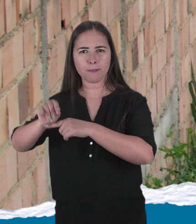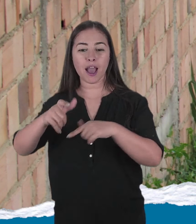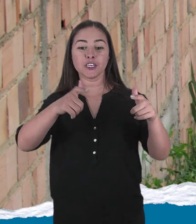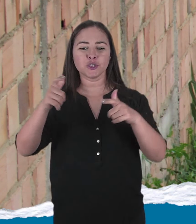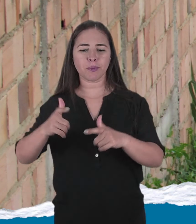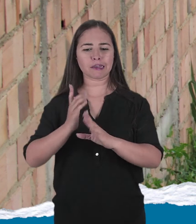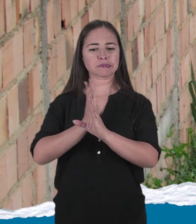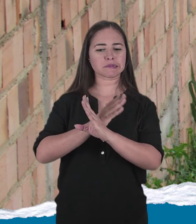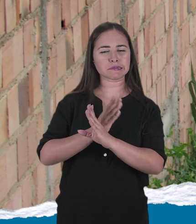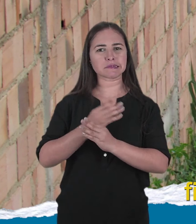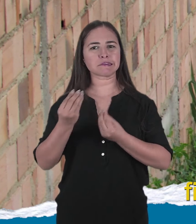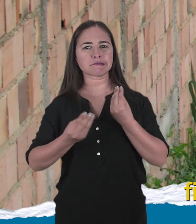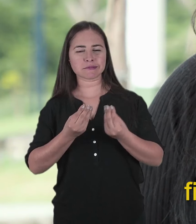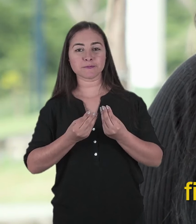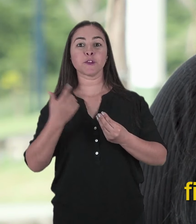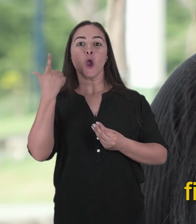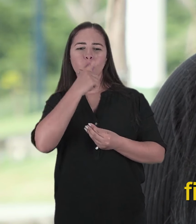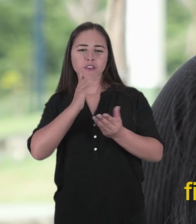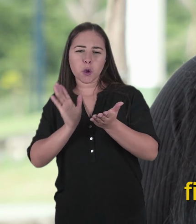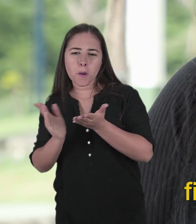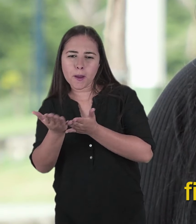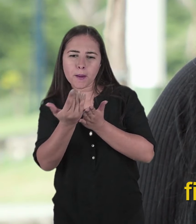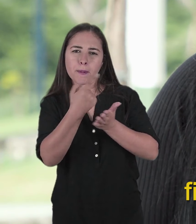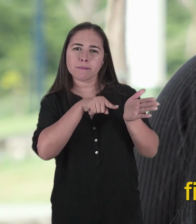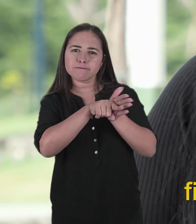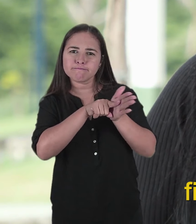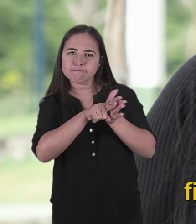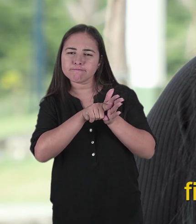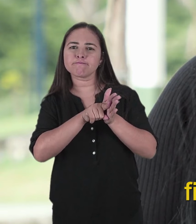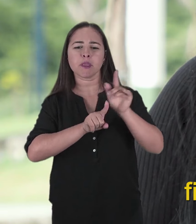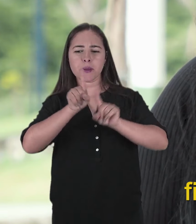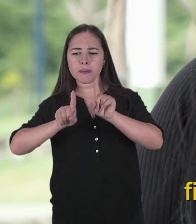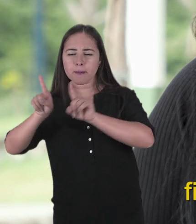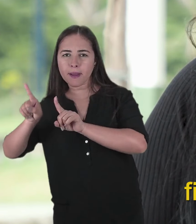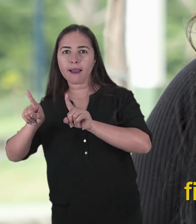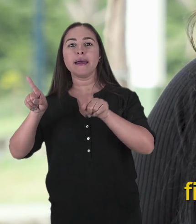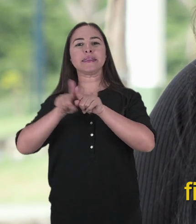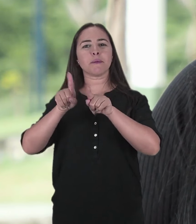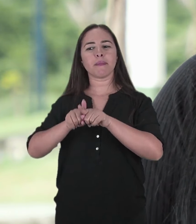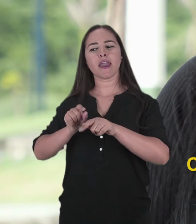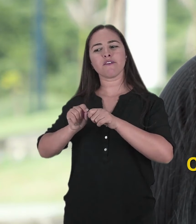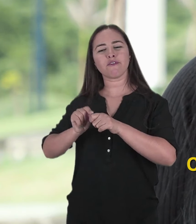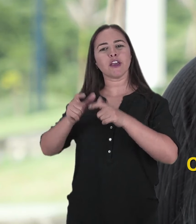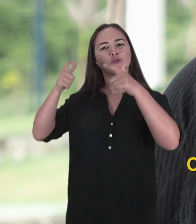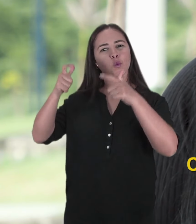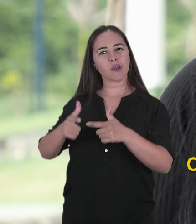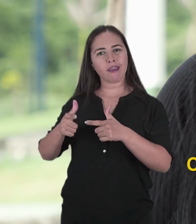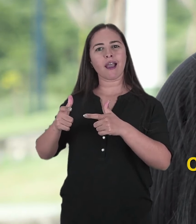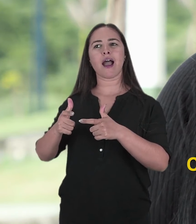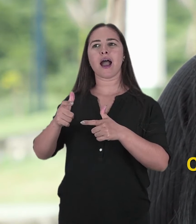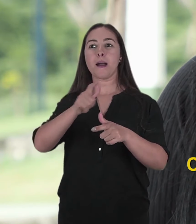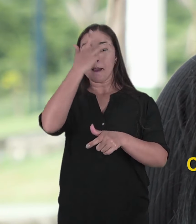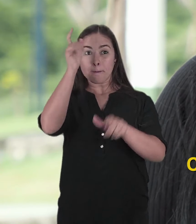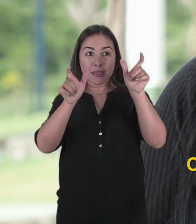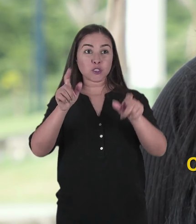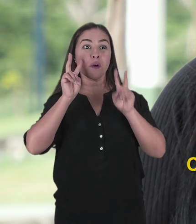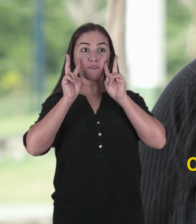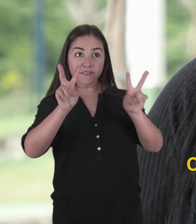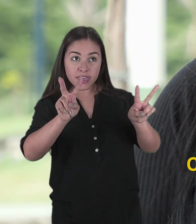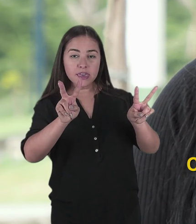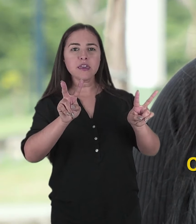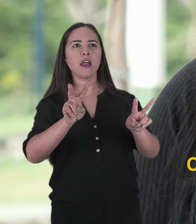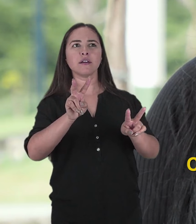de vulnerabilidade, levantaram dados estatísticos, fizeram uma inserção também no território, conscientizando as pessoas que eles